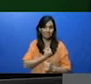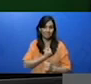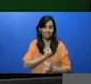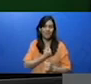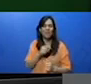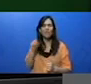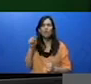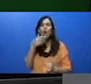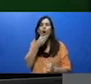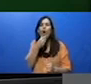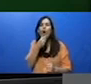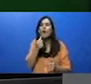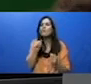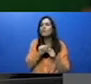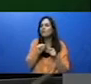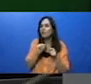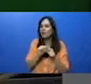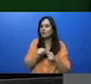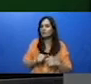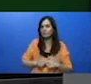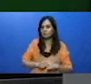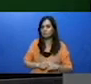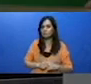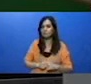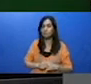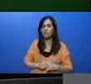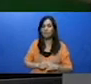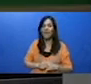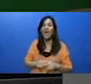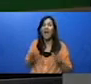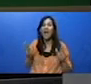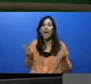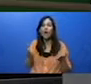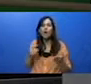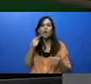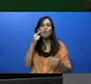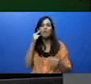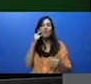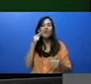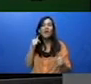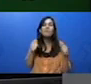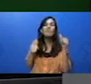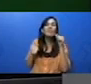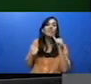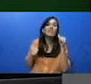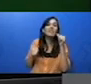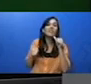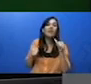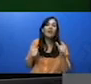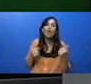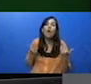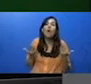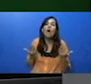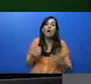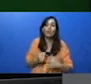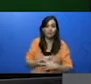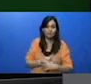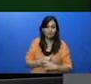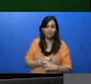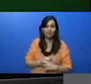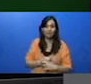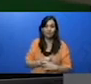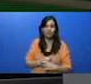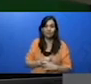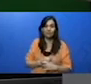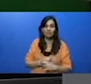Daniel conseguiu formar, certo? Agora nós faremos com o jogador 2, que foi a professora